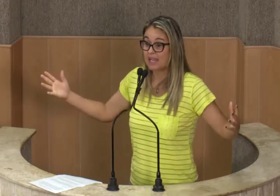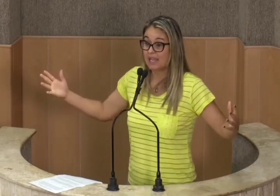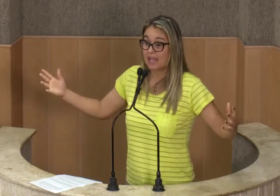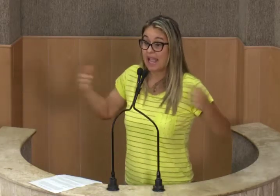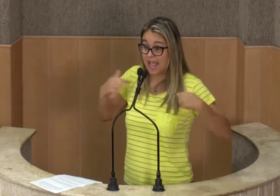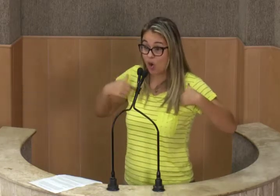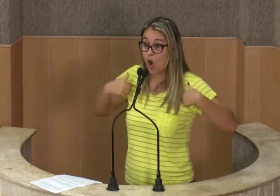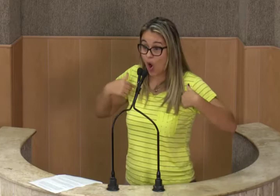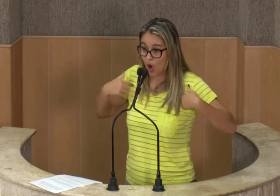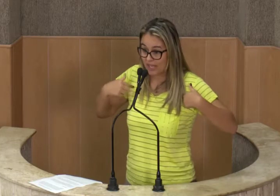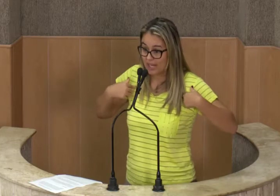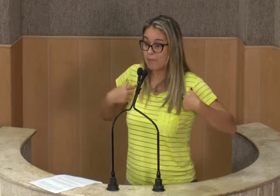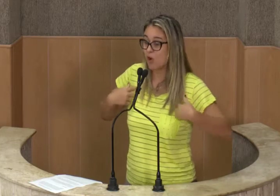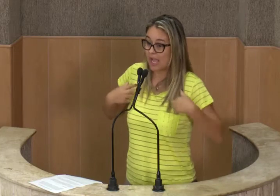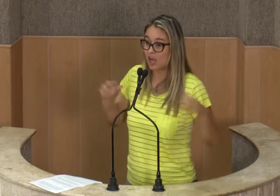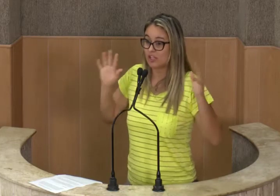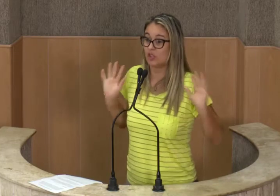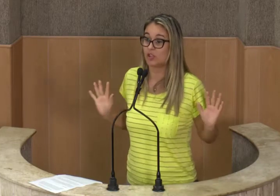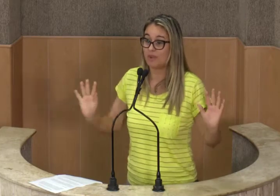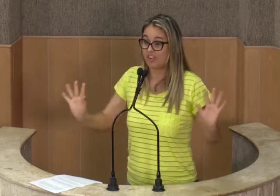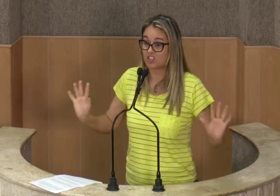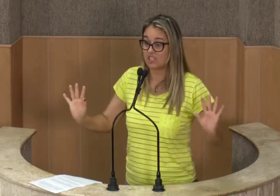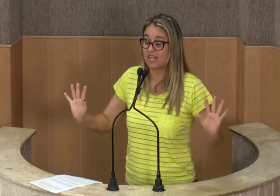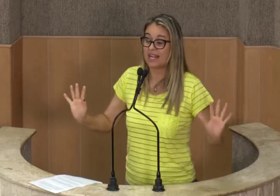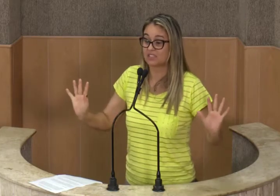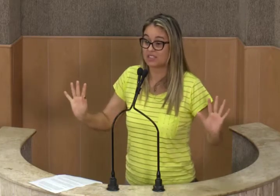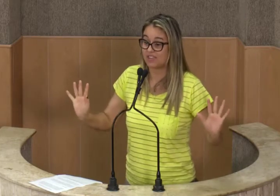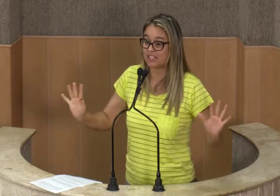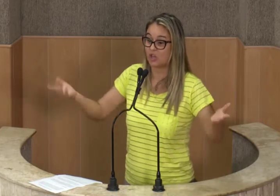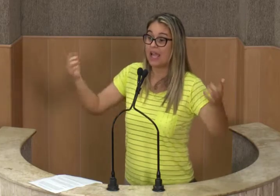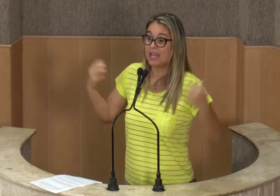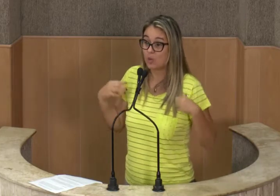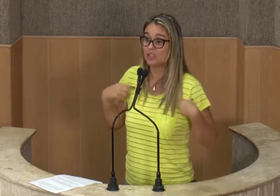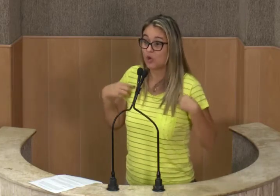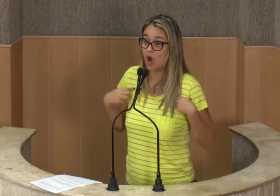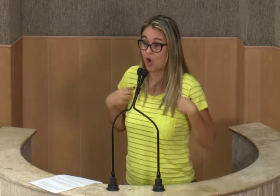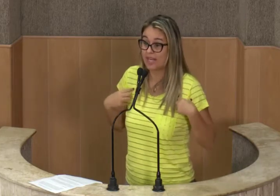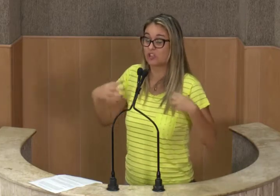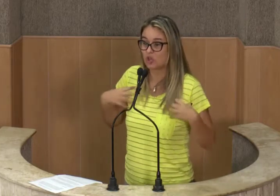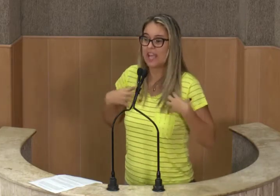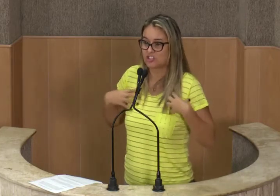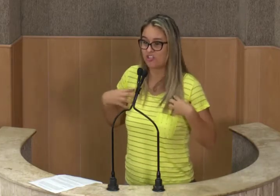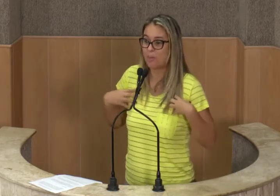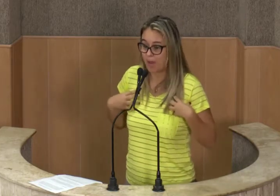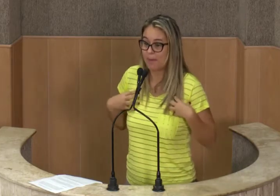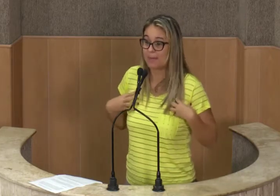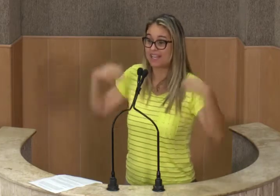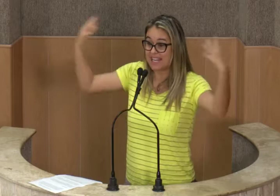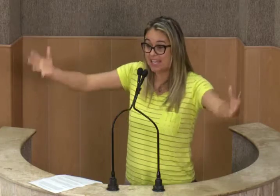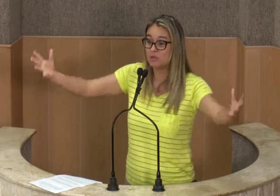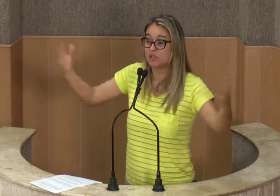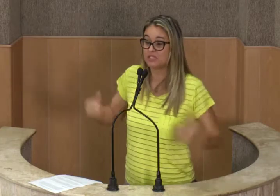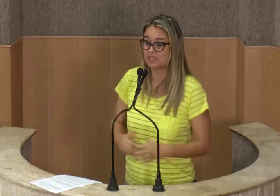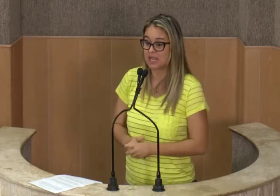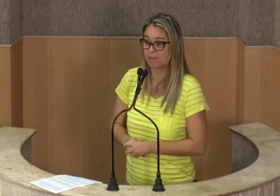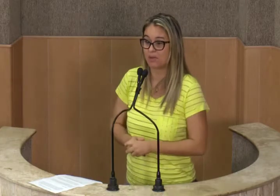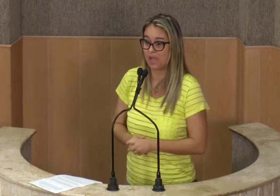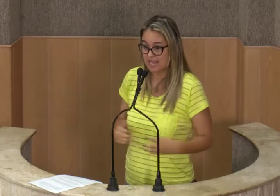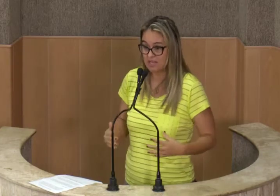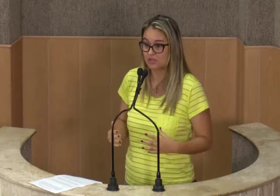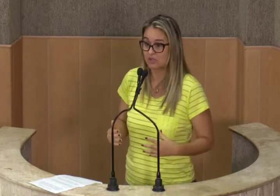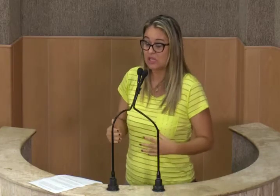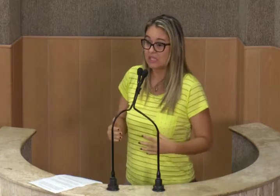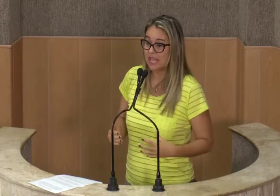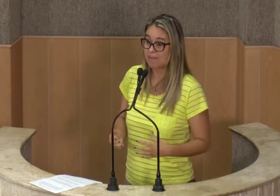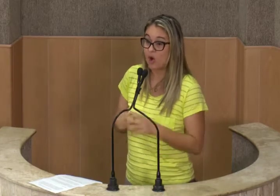aí? Eu, ONG, porque agora eu estou me afastando em relação a ser vereadora. Enquanto ONG, eu tenho que resolver o problema que é do município,